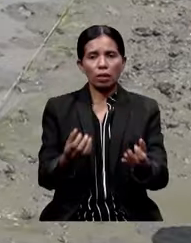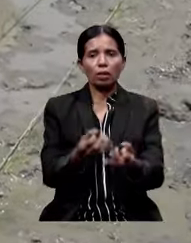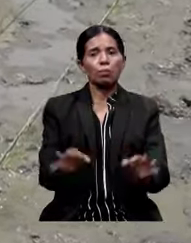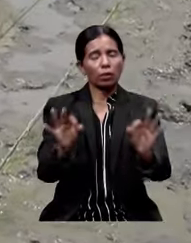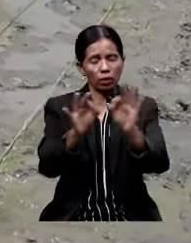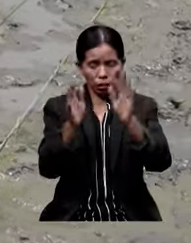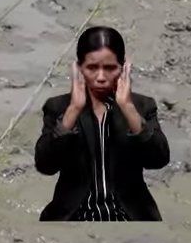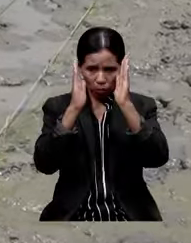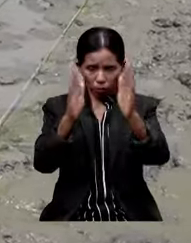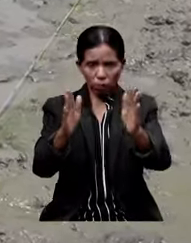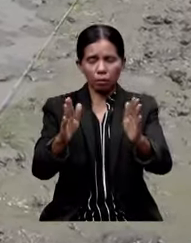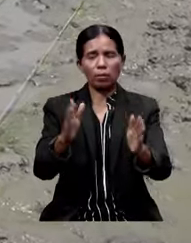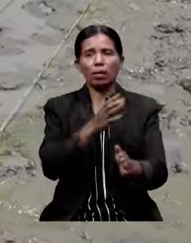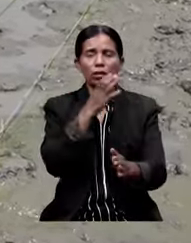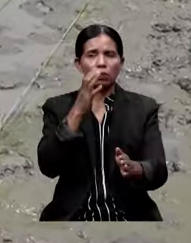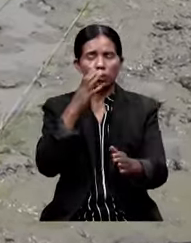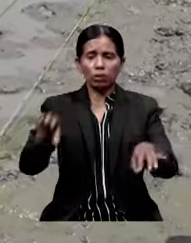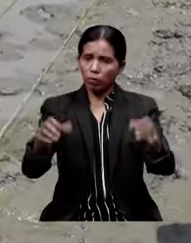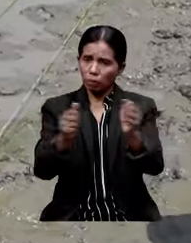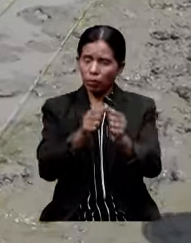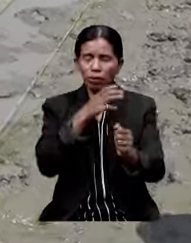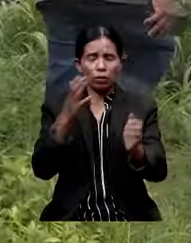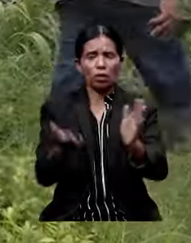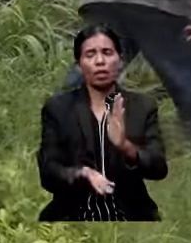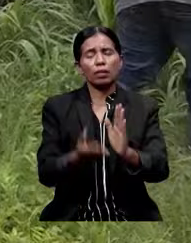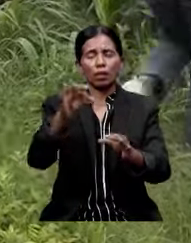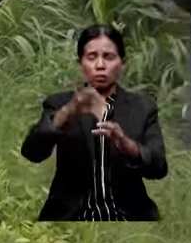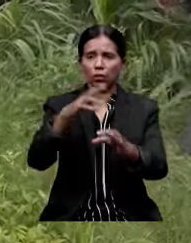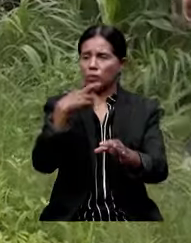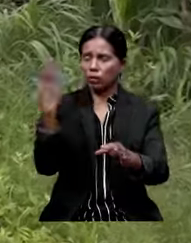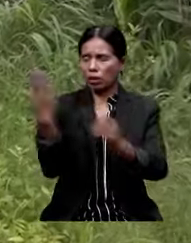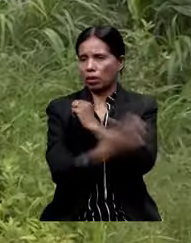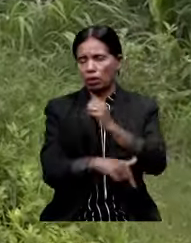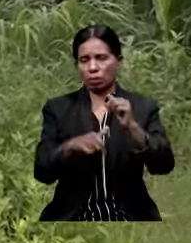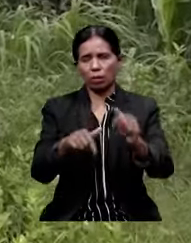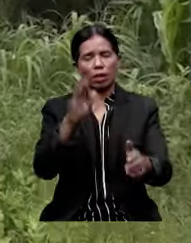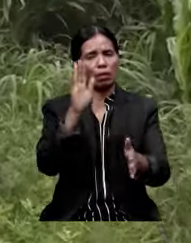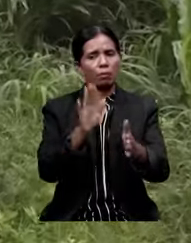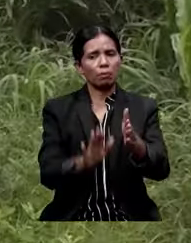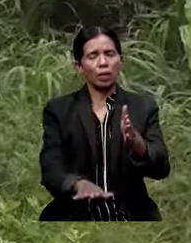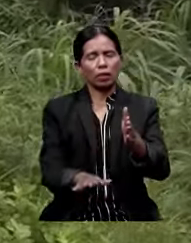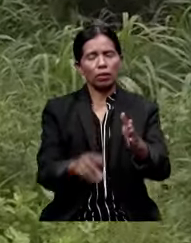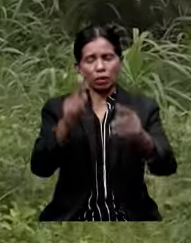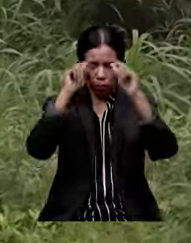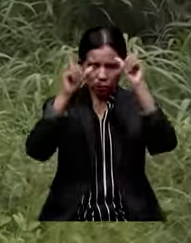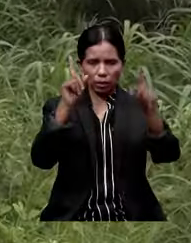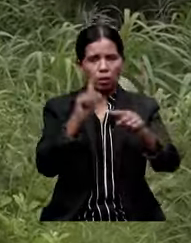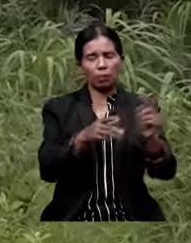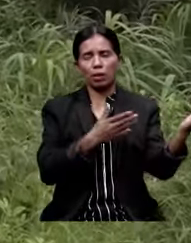o de serviço a mútuo com o agricultor Sira, a tua sair produção e a relaran. No nebe, a menos Timor-Leste, a dependência do produto e